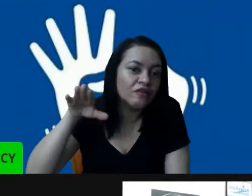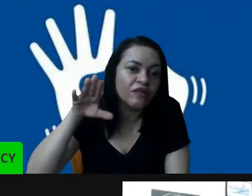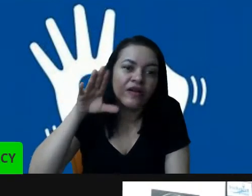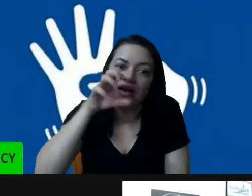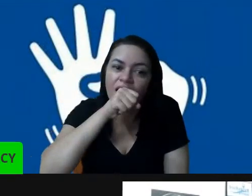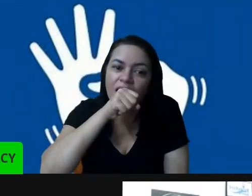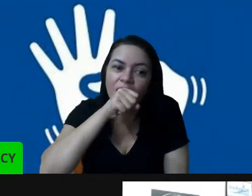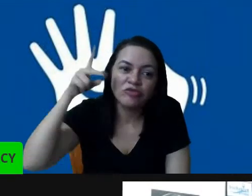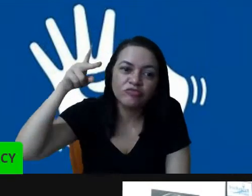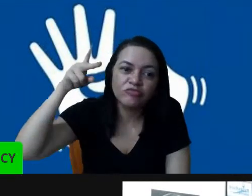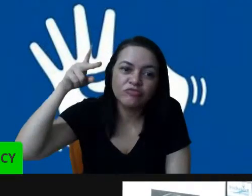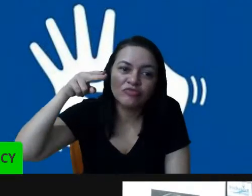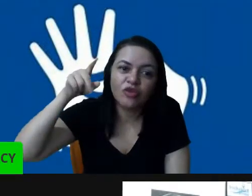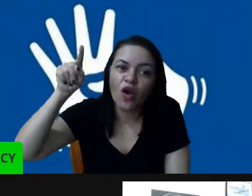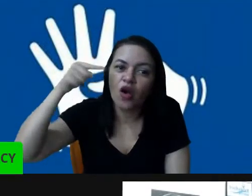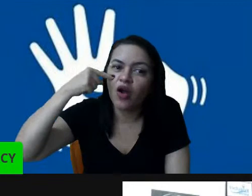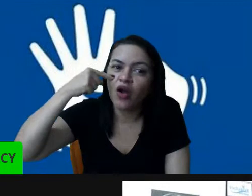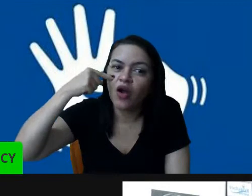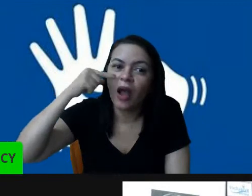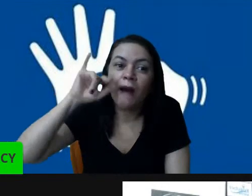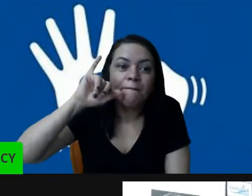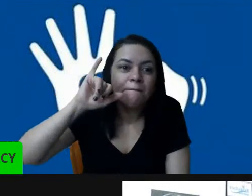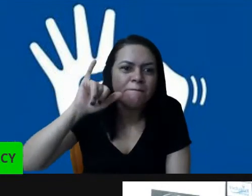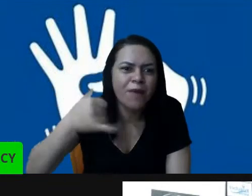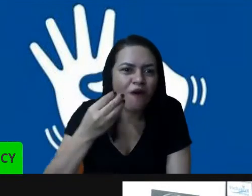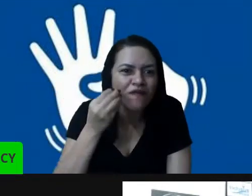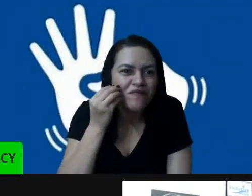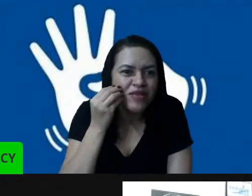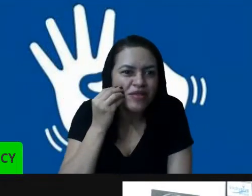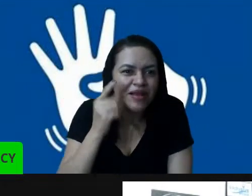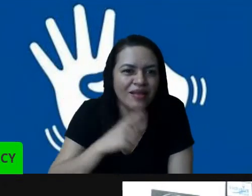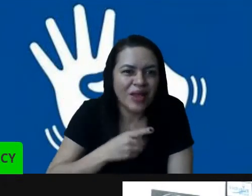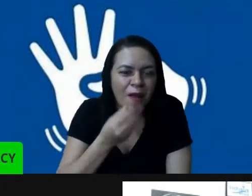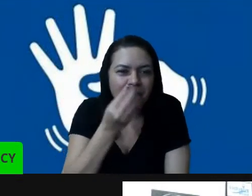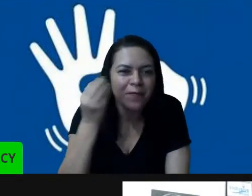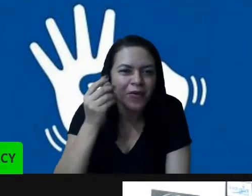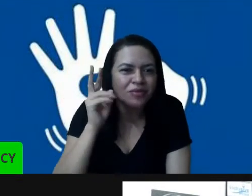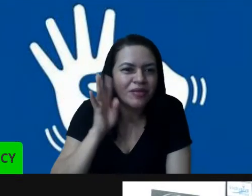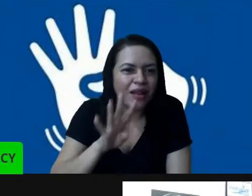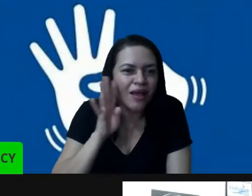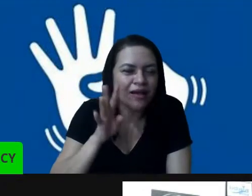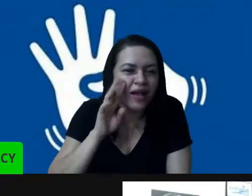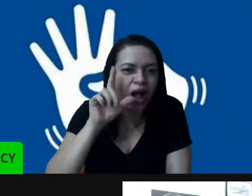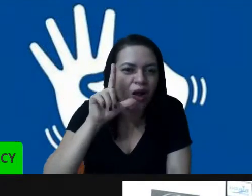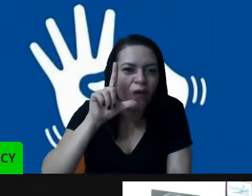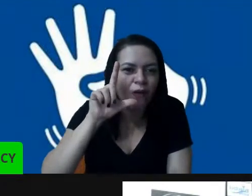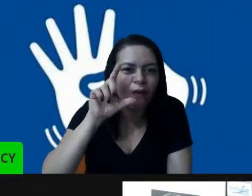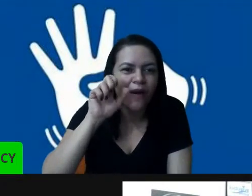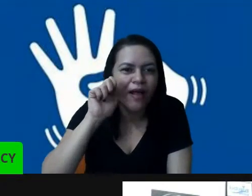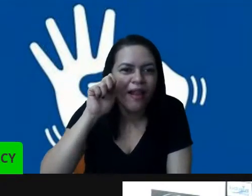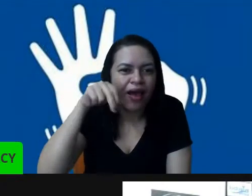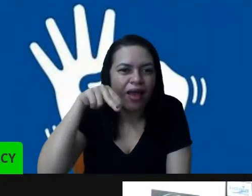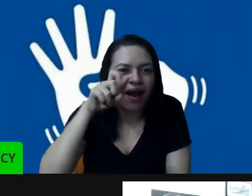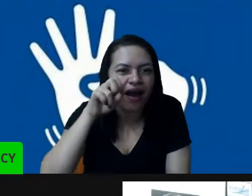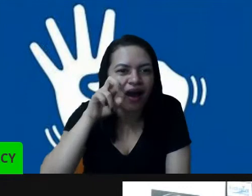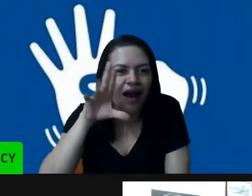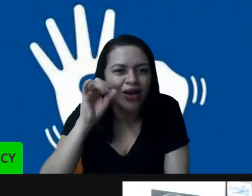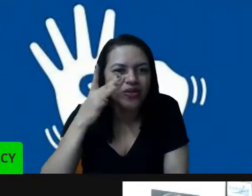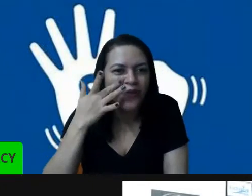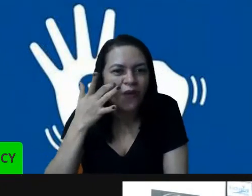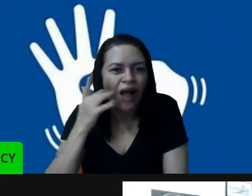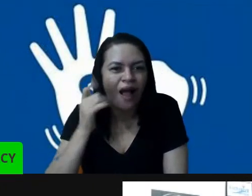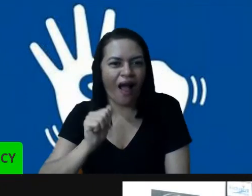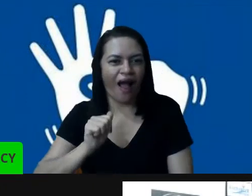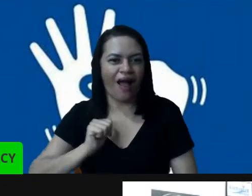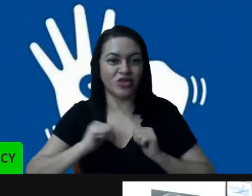interromper. Aproveitar que tem muita gente ligada, e tem o Leandro, que é artista, e tem outras pessoas que estão acompanhando a gente. Tem um edital do SESC que